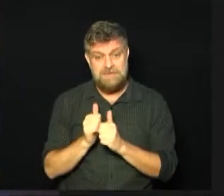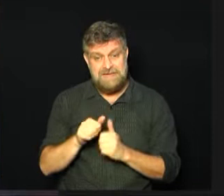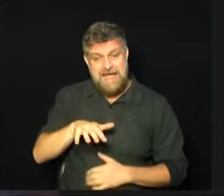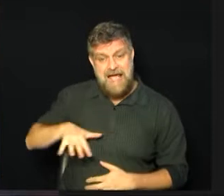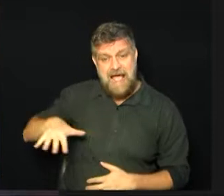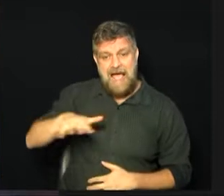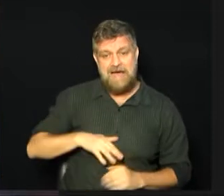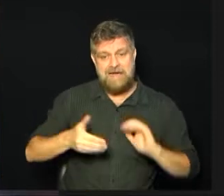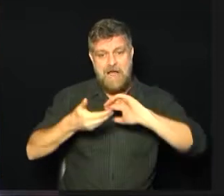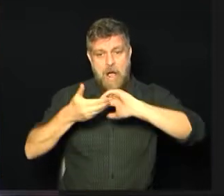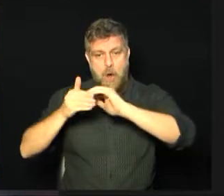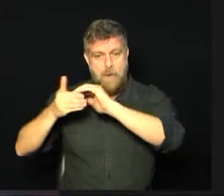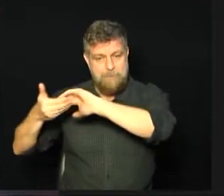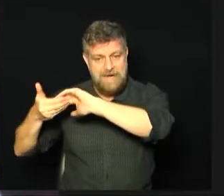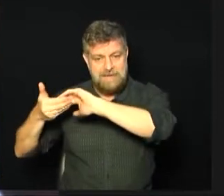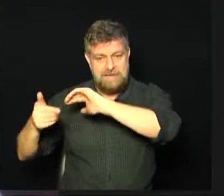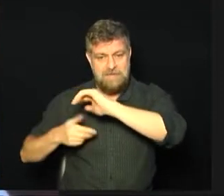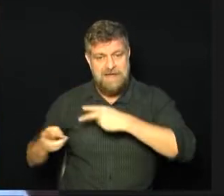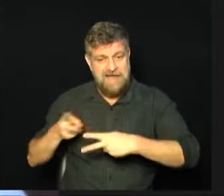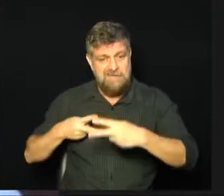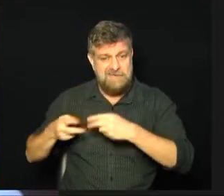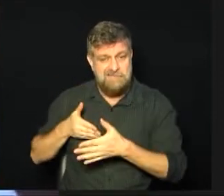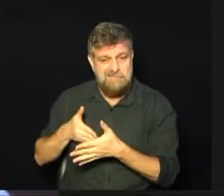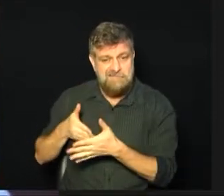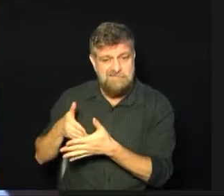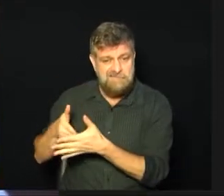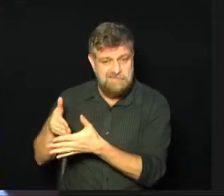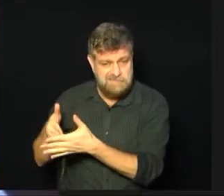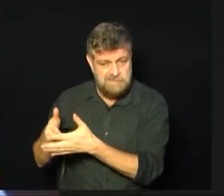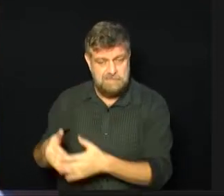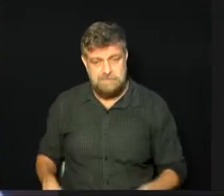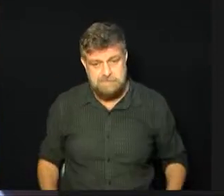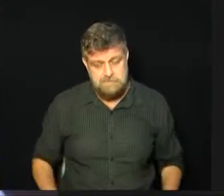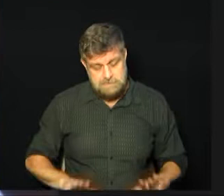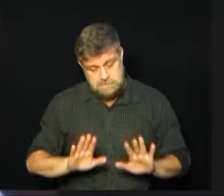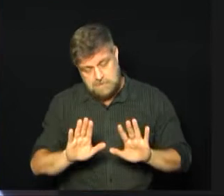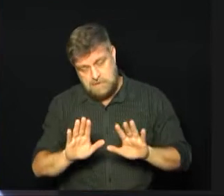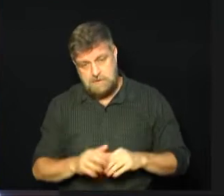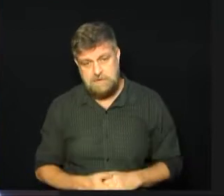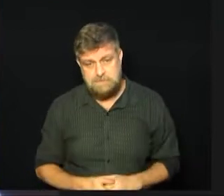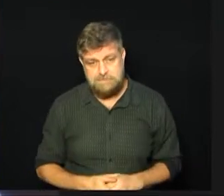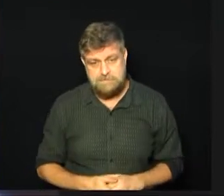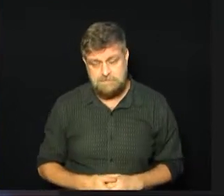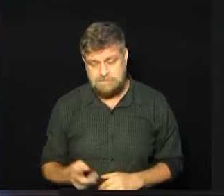são cobertas, né? Então a ventilação não é a mesma. Então, para essas áreas, talvez seja